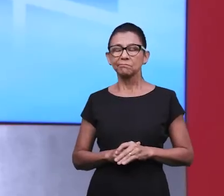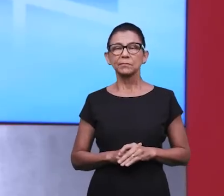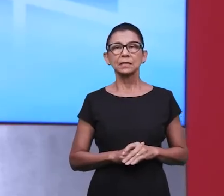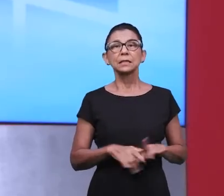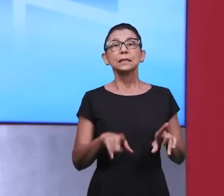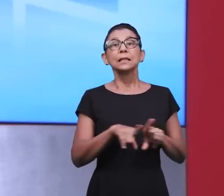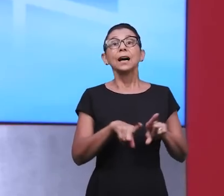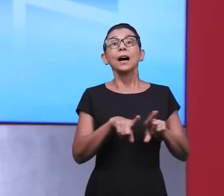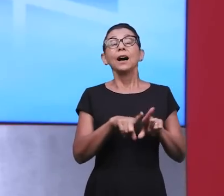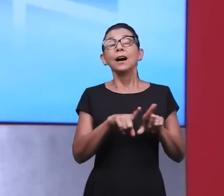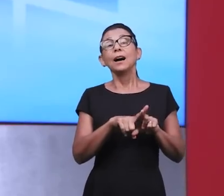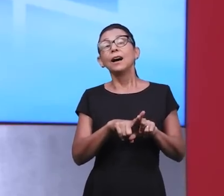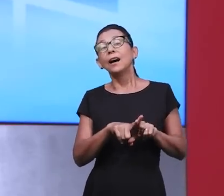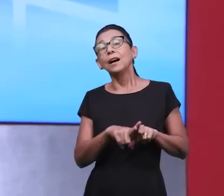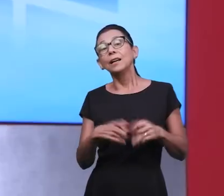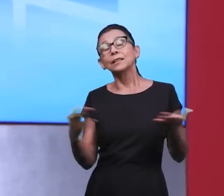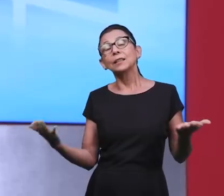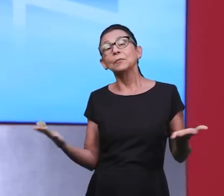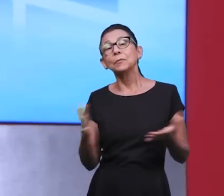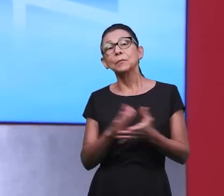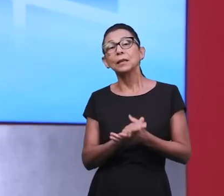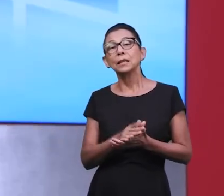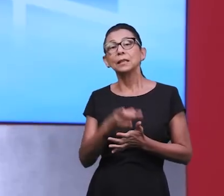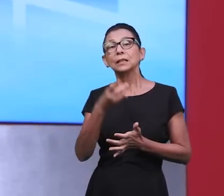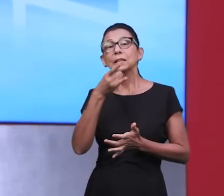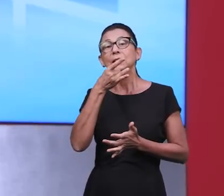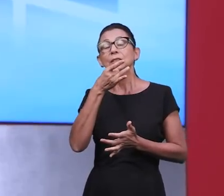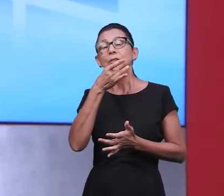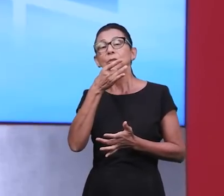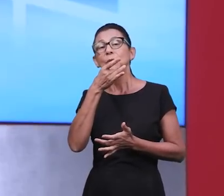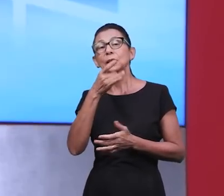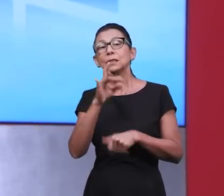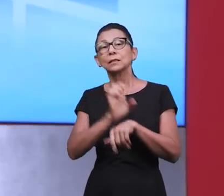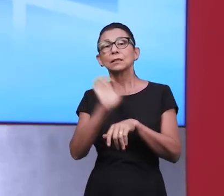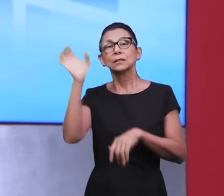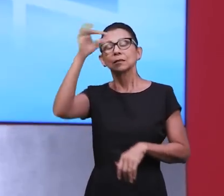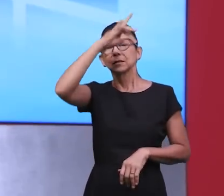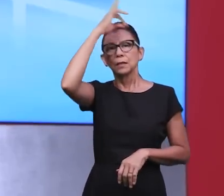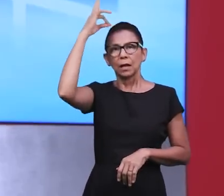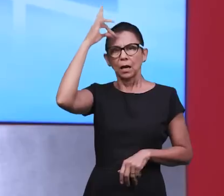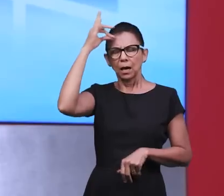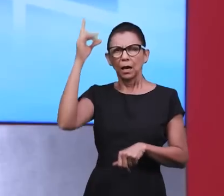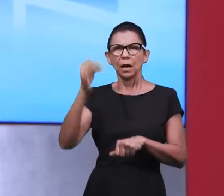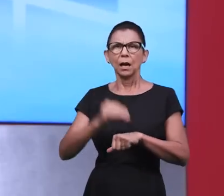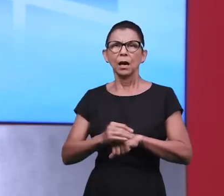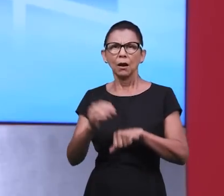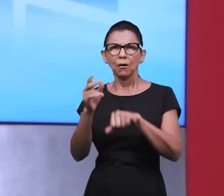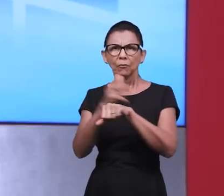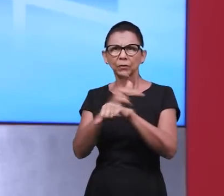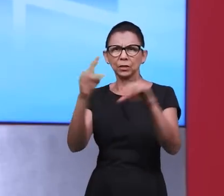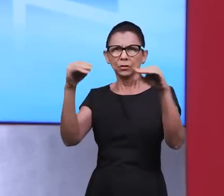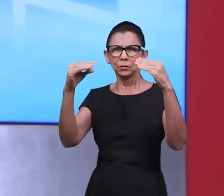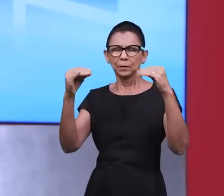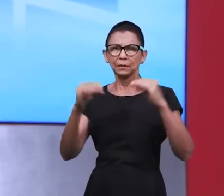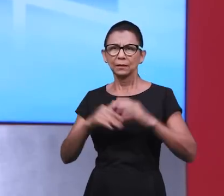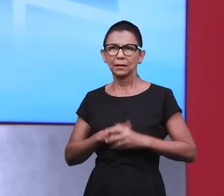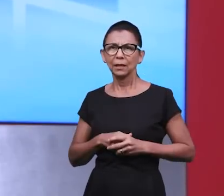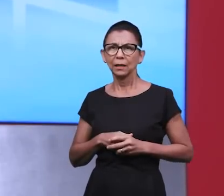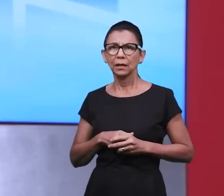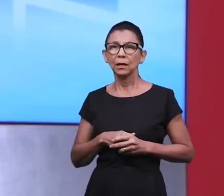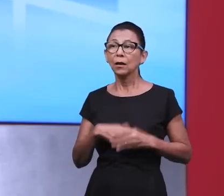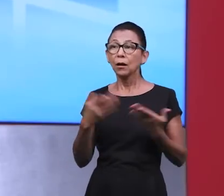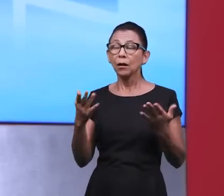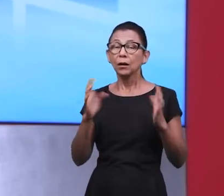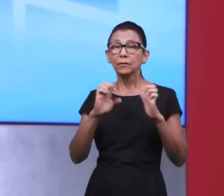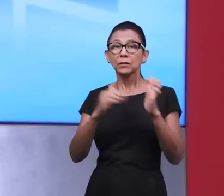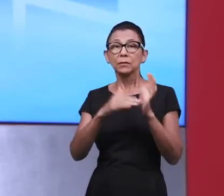irmãos de Cachoeiro de Itapemirim, aqui no sul do estado do Espírito Santo, enviaram um vídeo falando sobre o Evangelho Sem Fronteiras que aconteceu